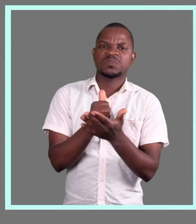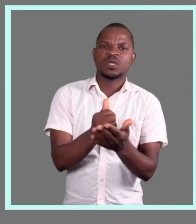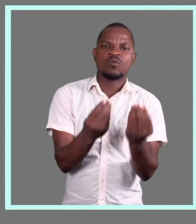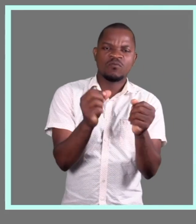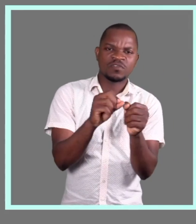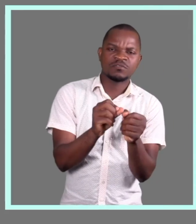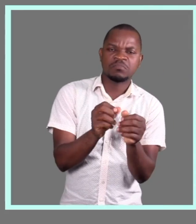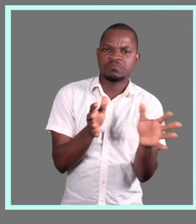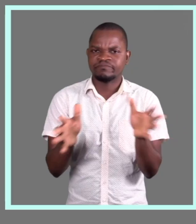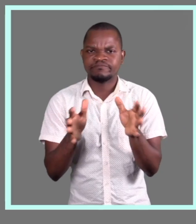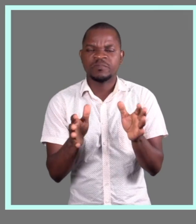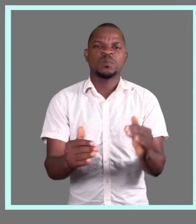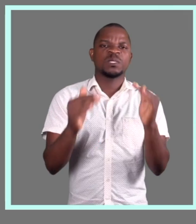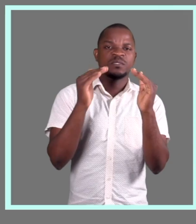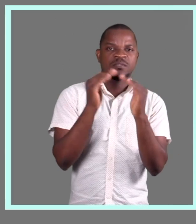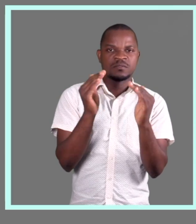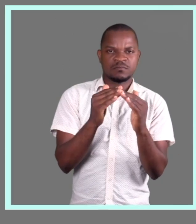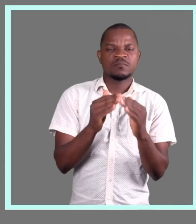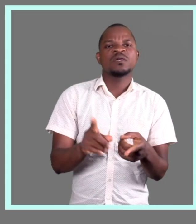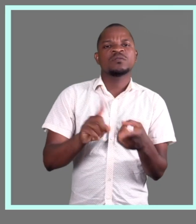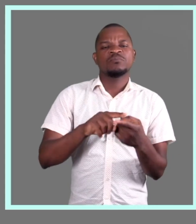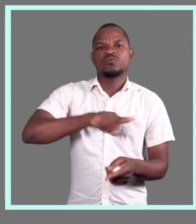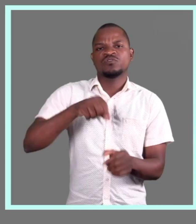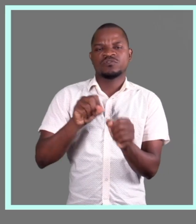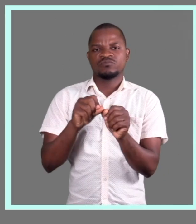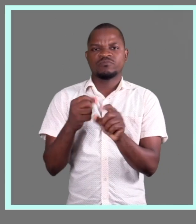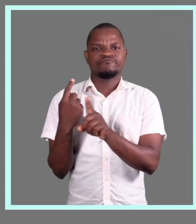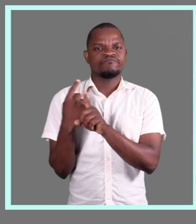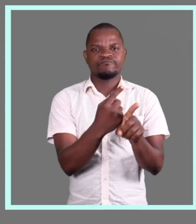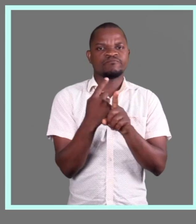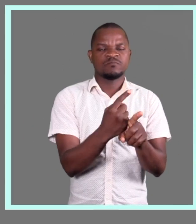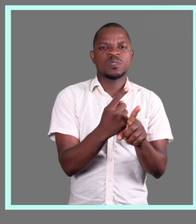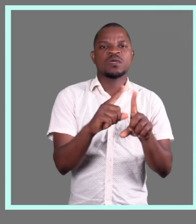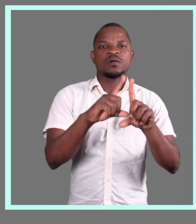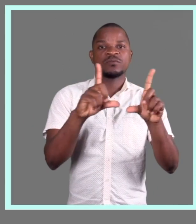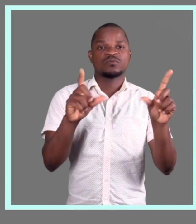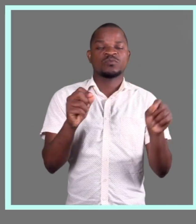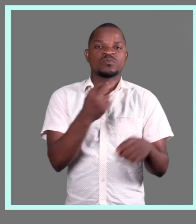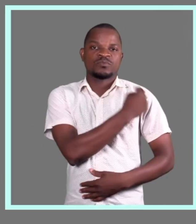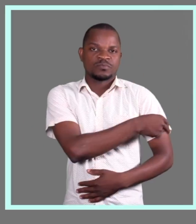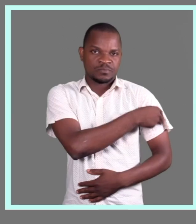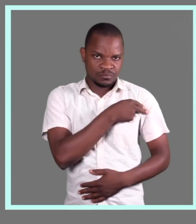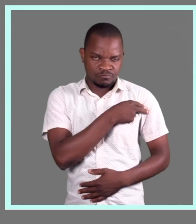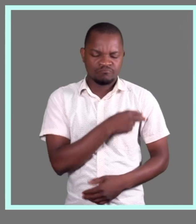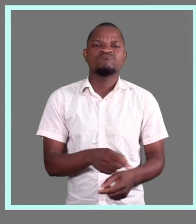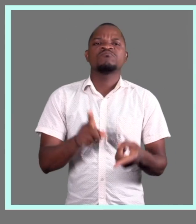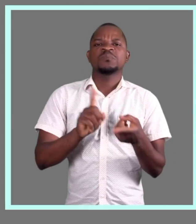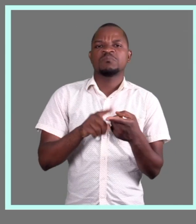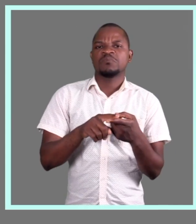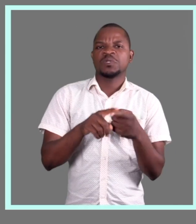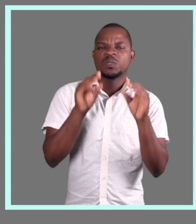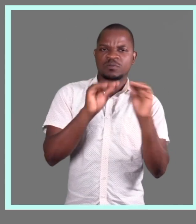atividades de vida diária, e em algum momento encaminhamento para no centro de